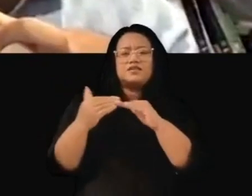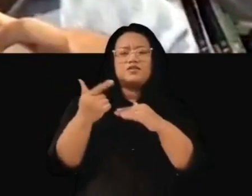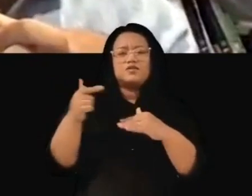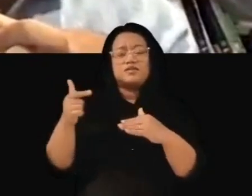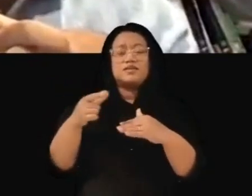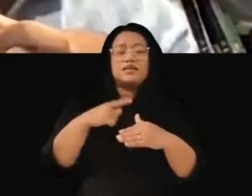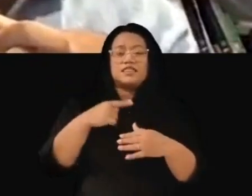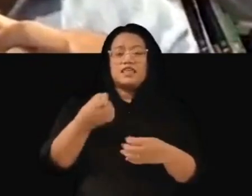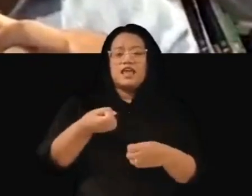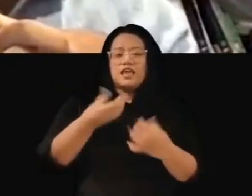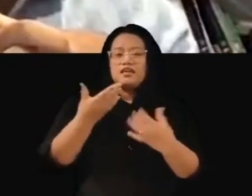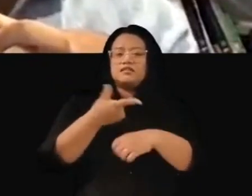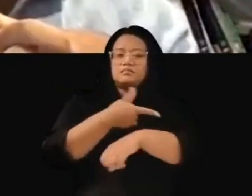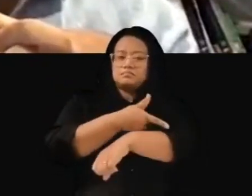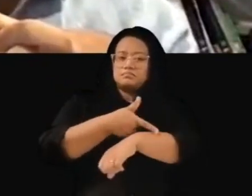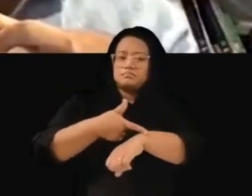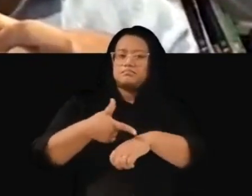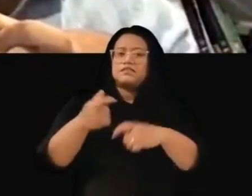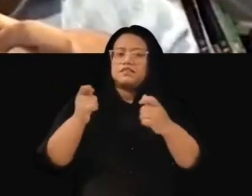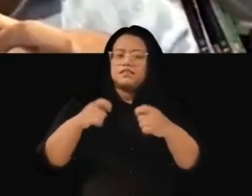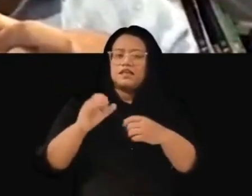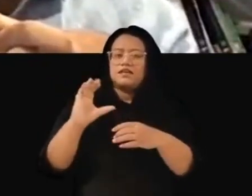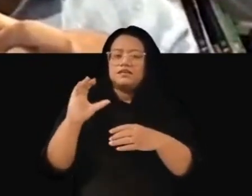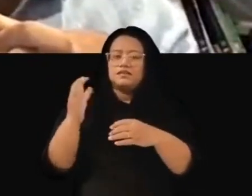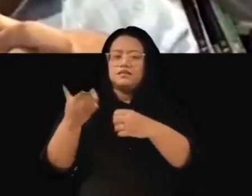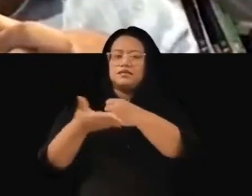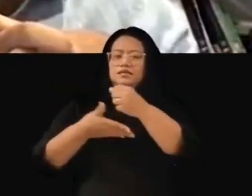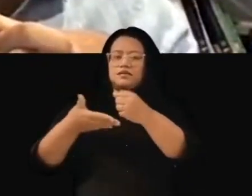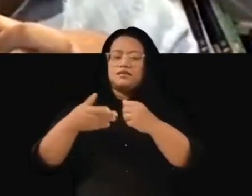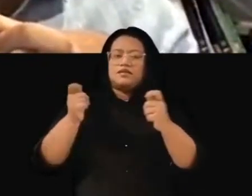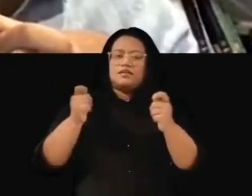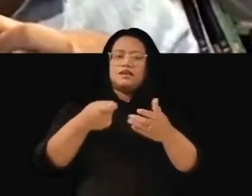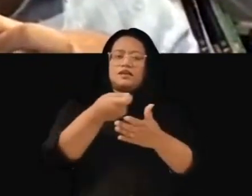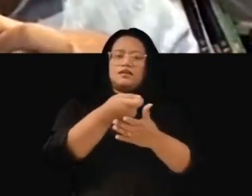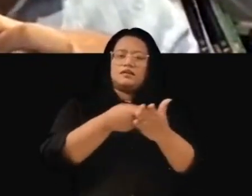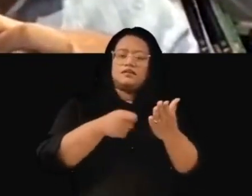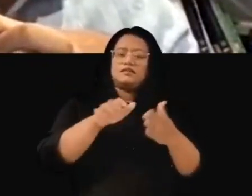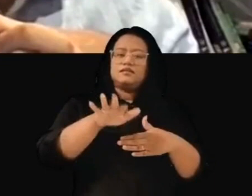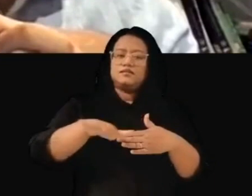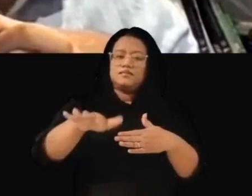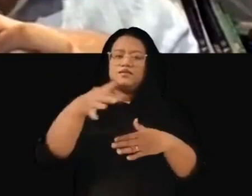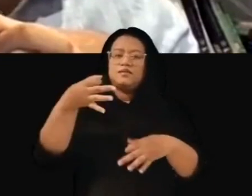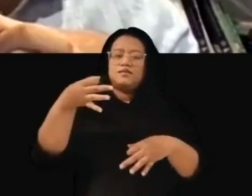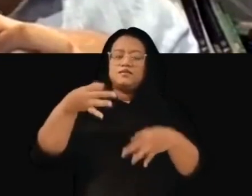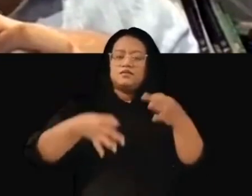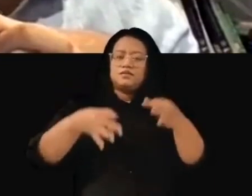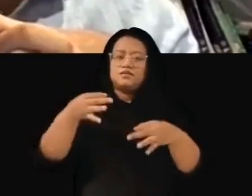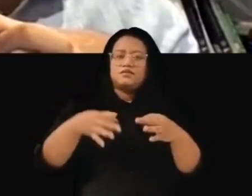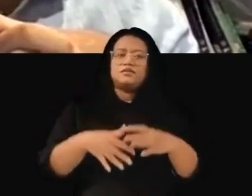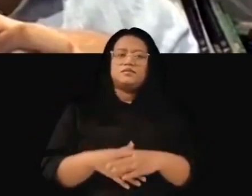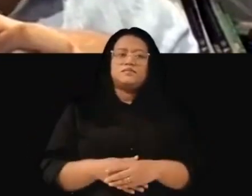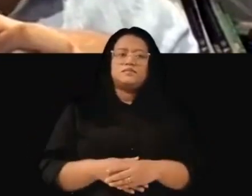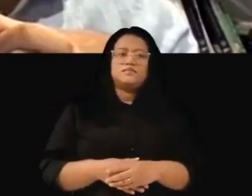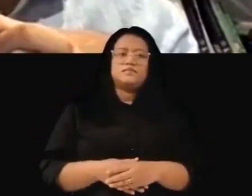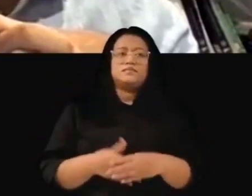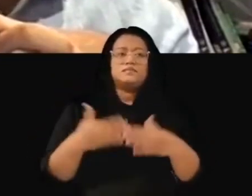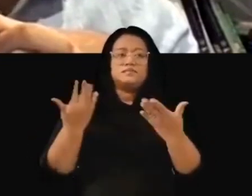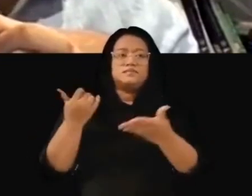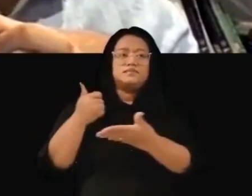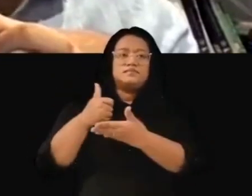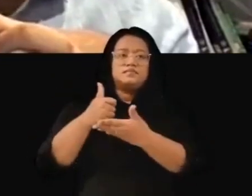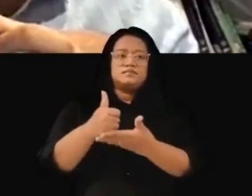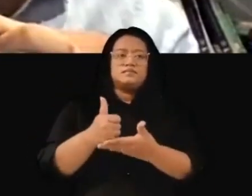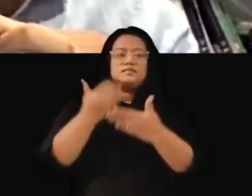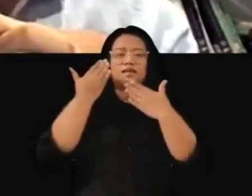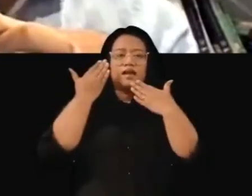muito elegante, com muita fundamentação científica e certamente no campo do direito. Doutora, era o que eu tinha de trazer a reflexão,